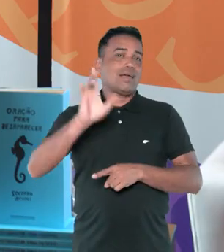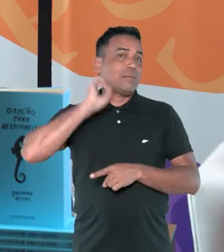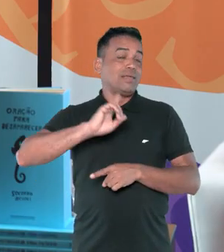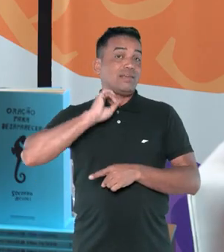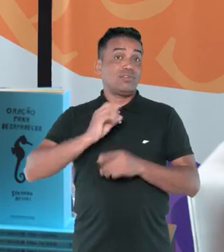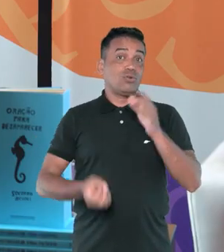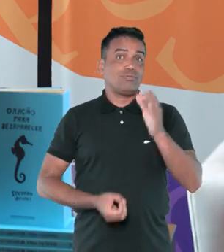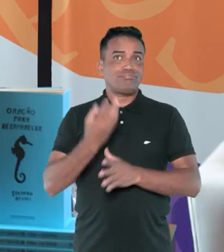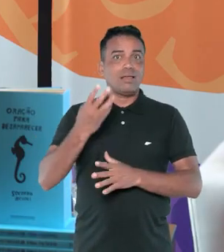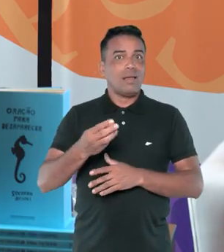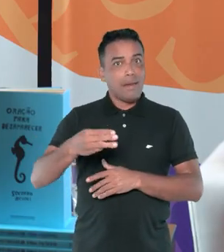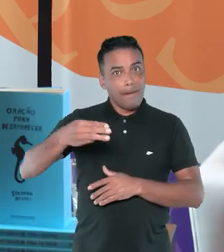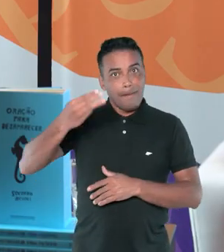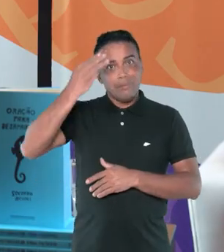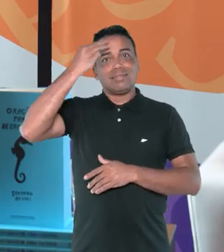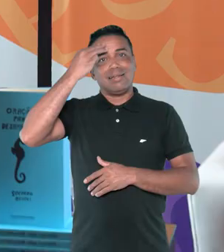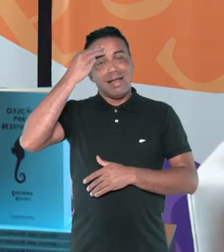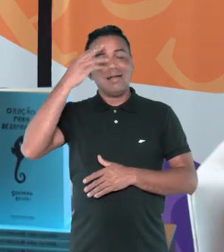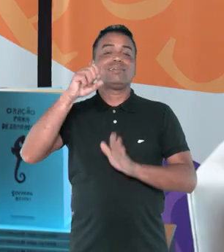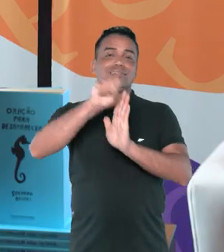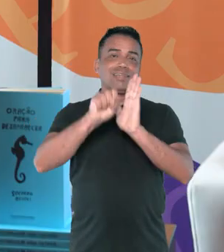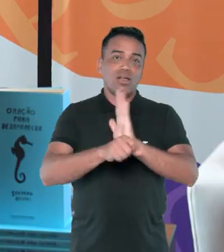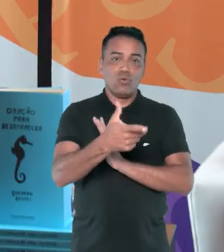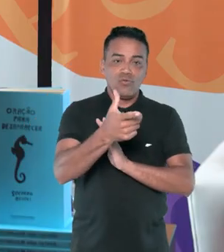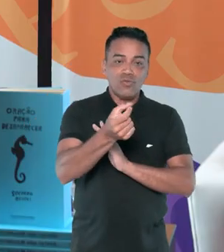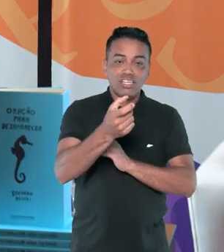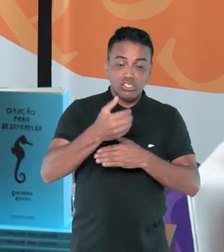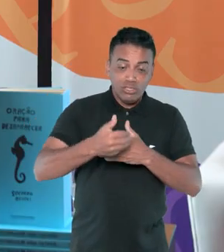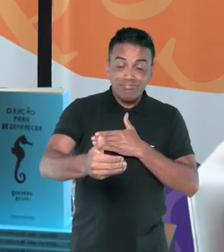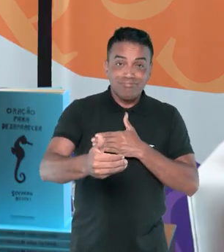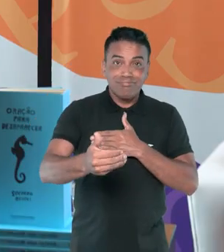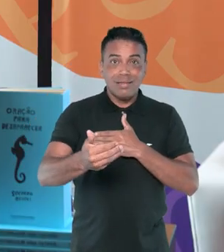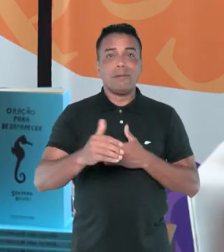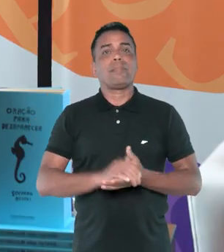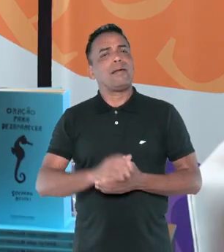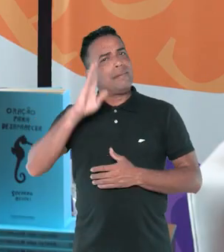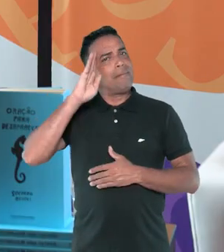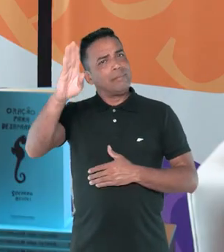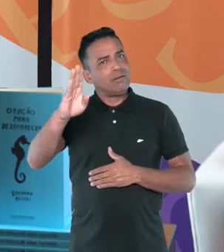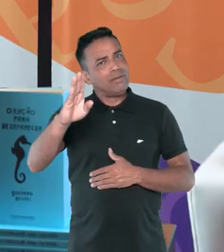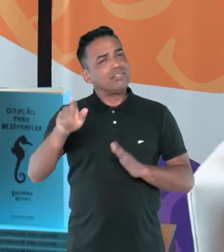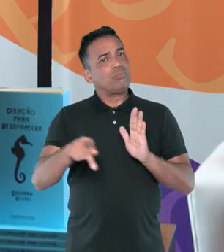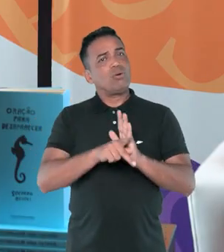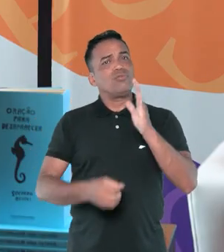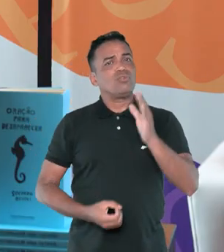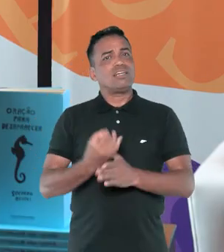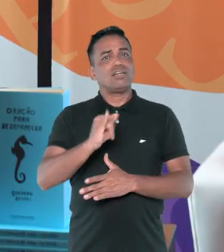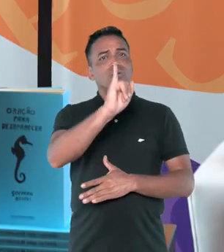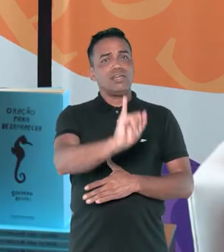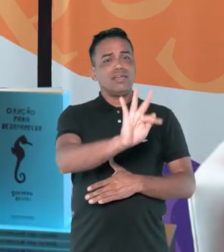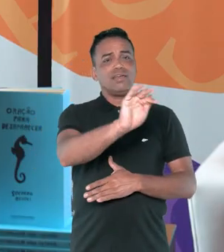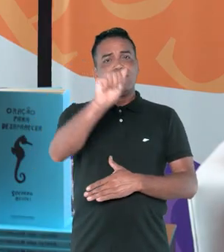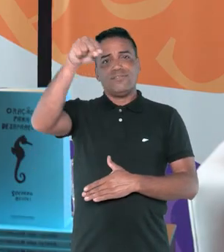a mentalidade do início do século XX, né? Principalmente pela fundação do IFAM. Né? O